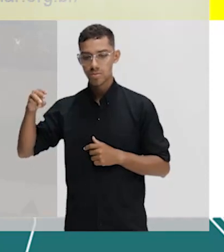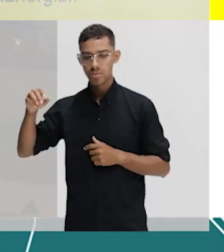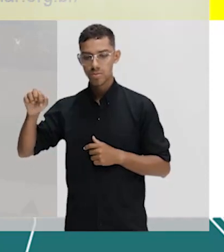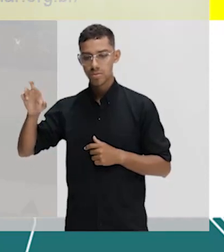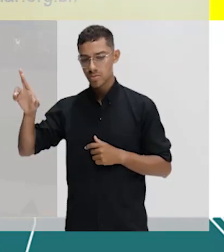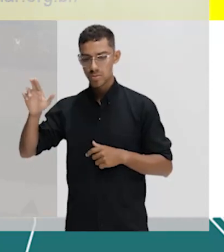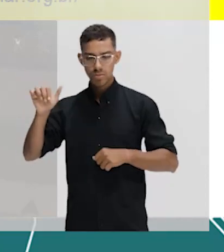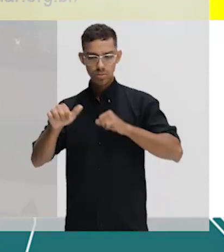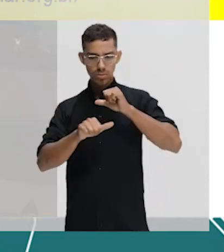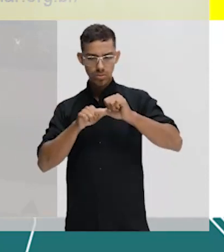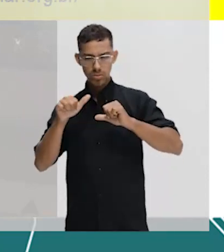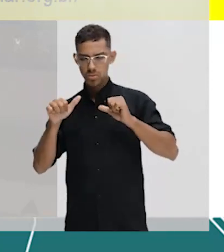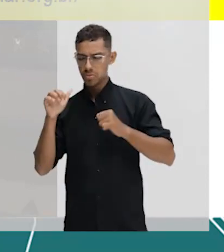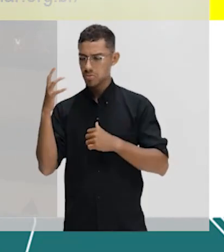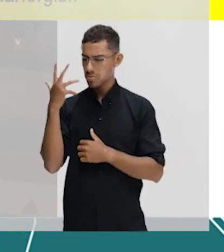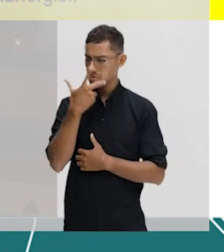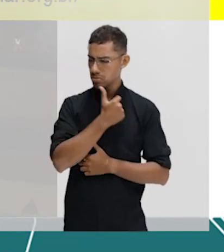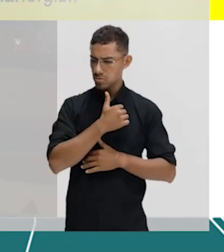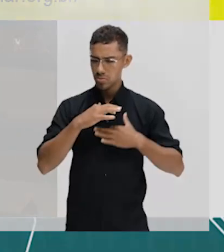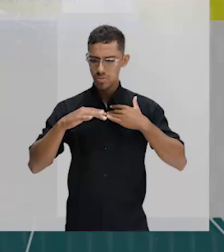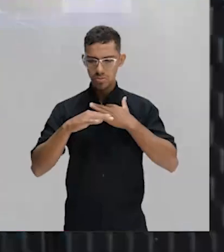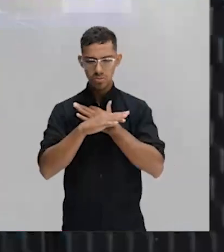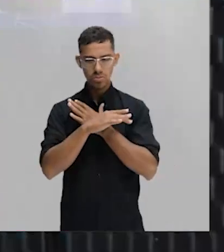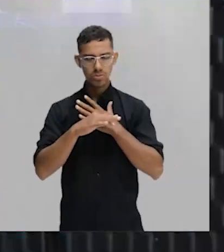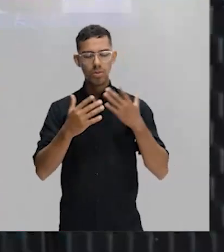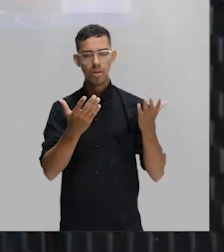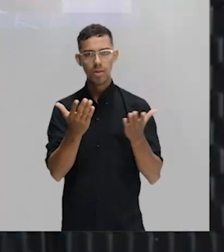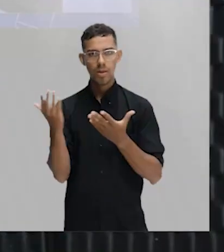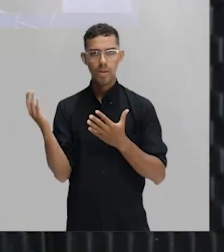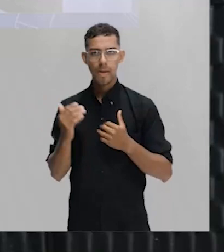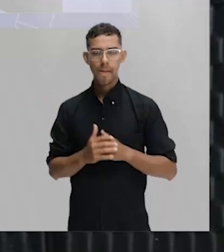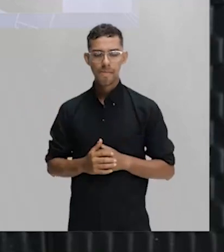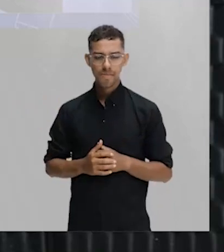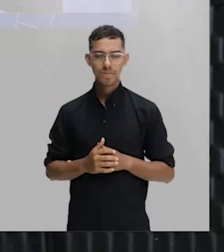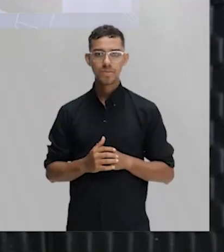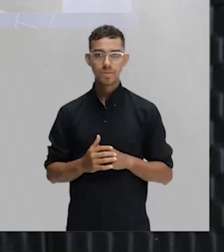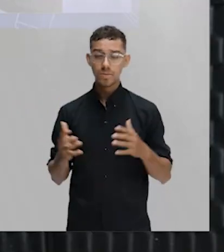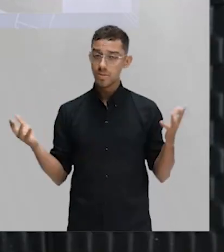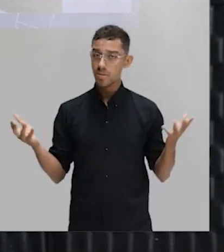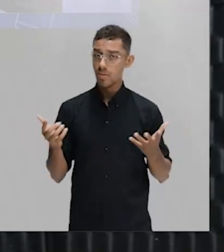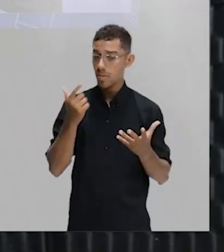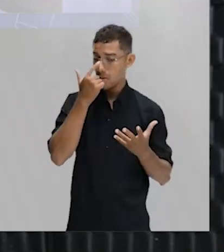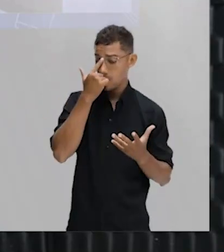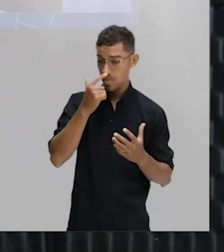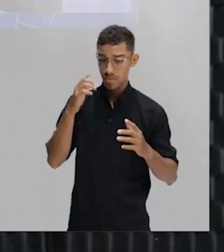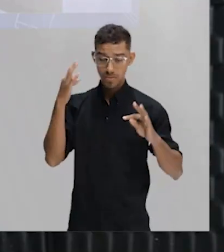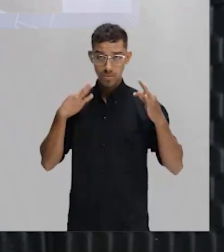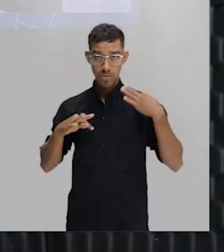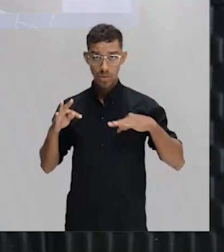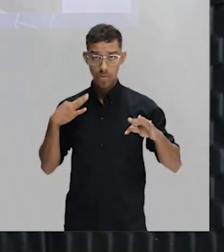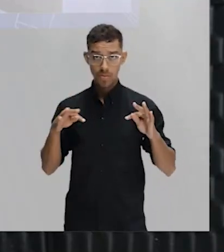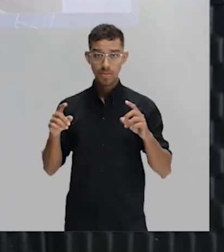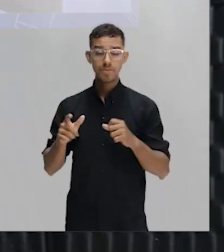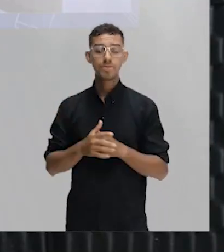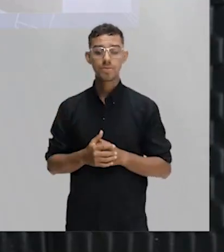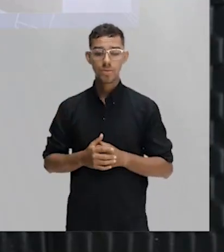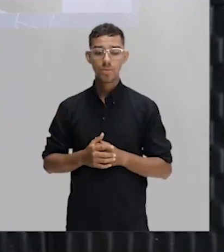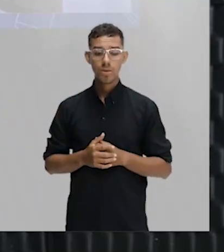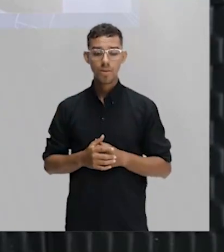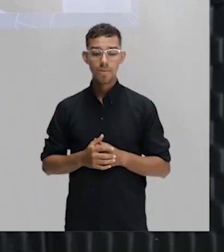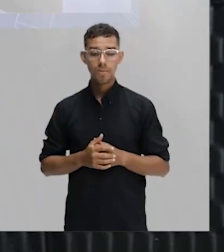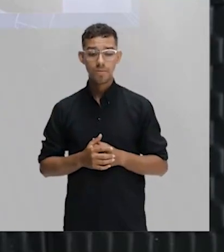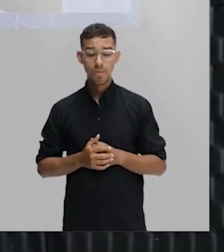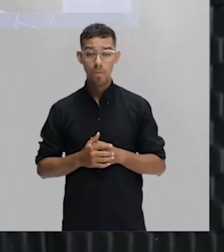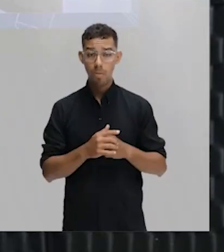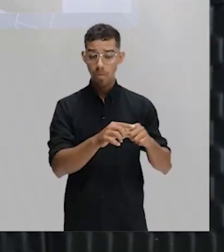mudou completamente a cidade, mudou completamente a área central e virou um ponto turístico, onde você tem salas de